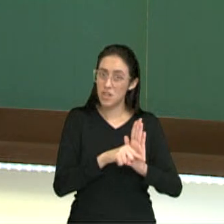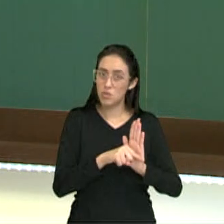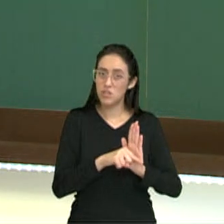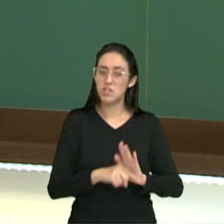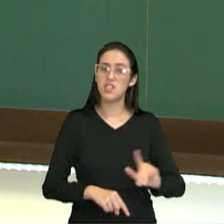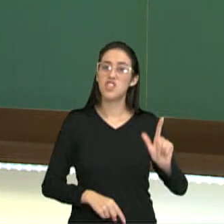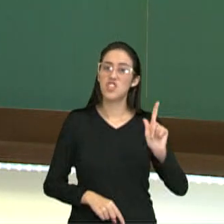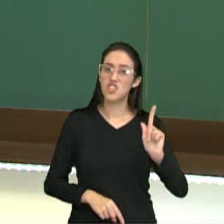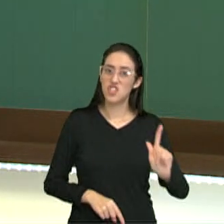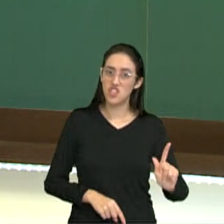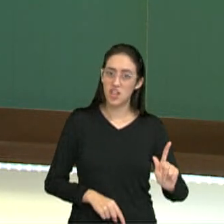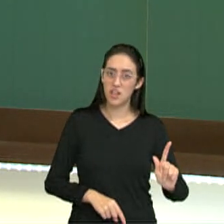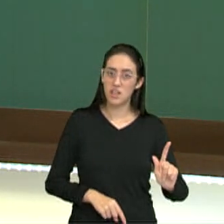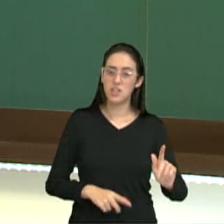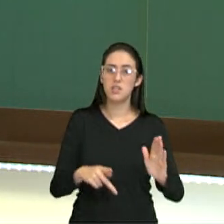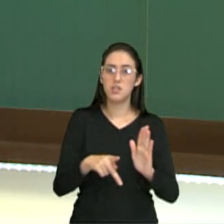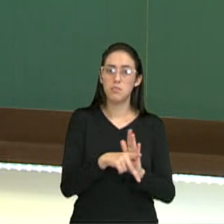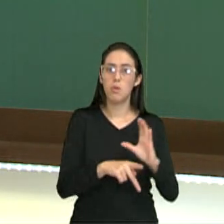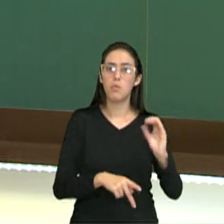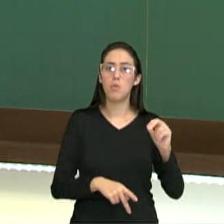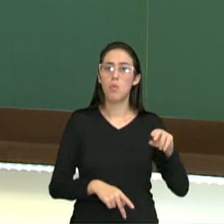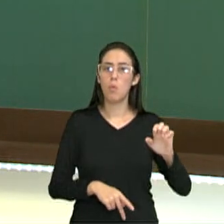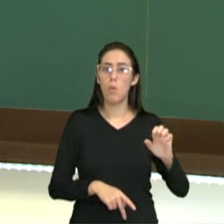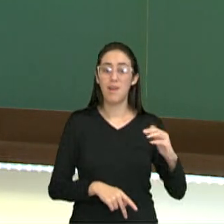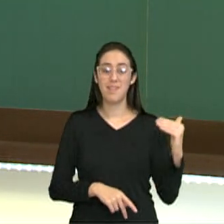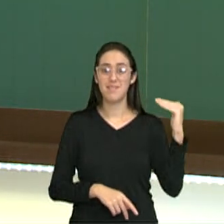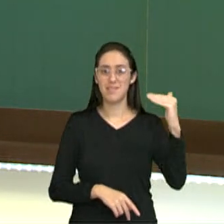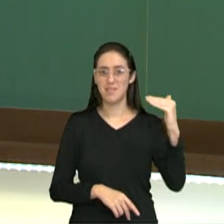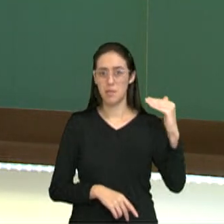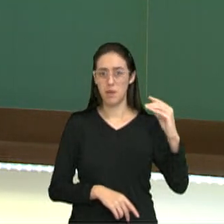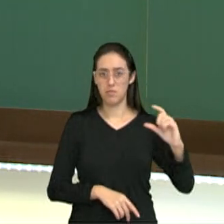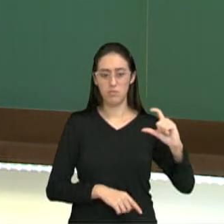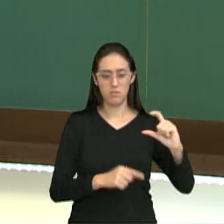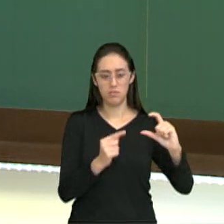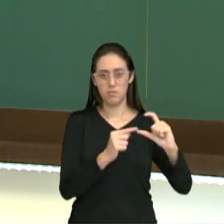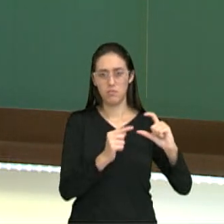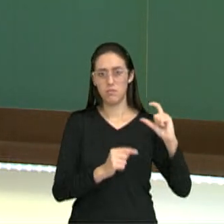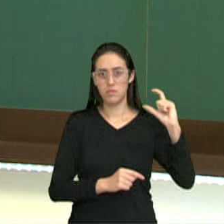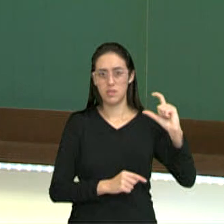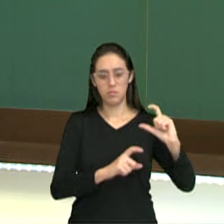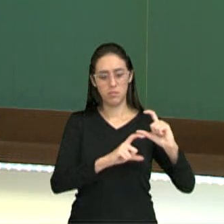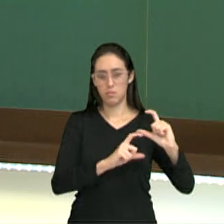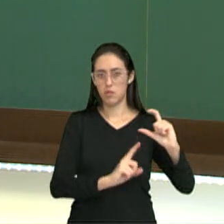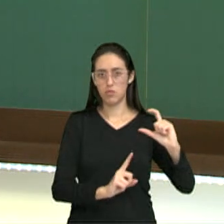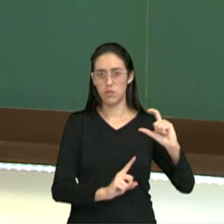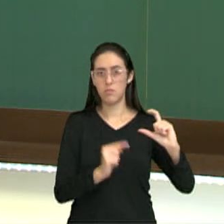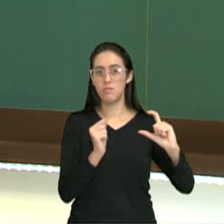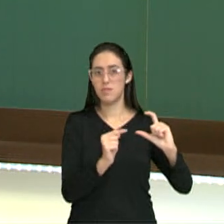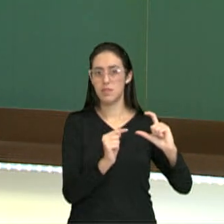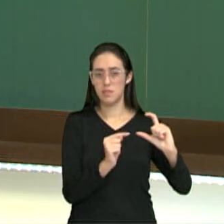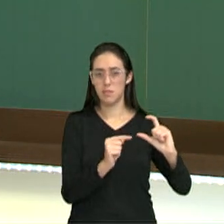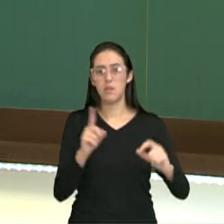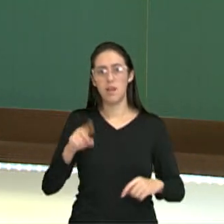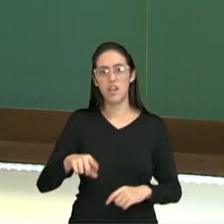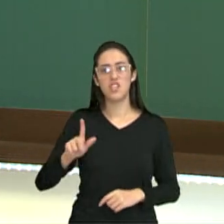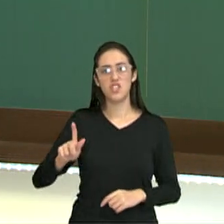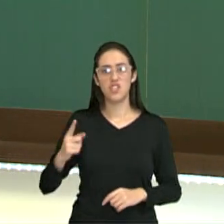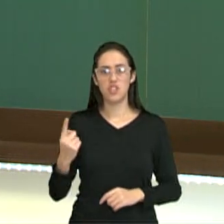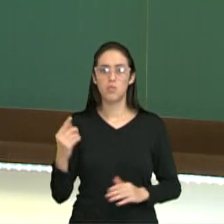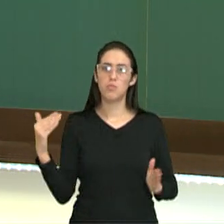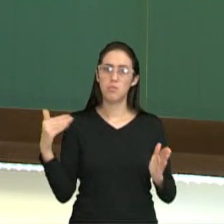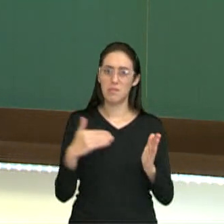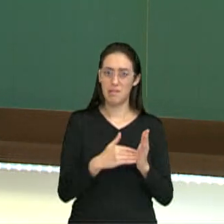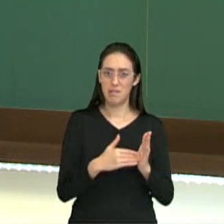geratriz do cone que ficou em cima, que a gente vai chamar de G1, que é a nossa geratriz daqui até